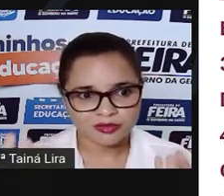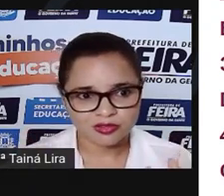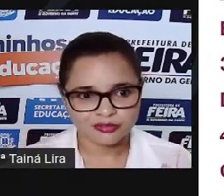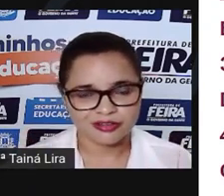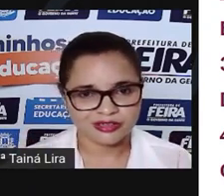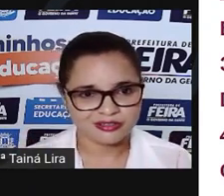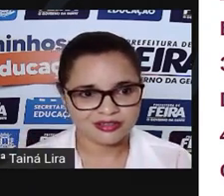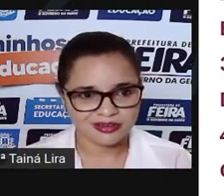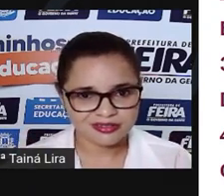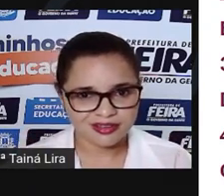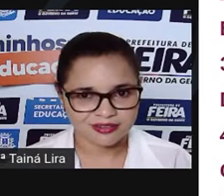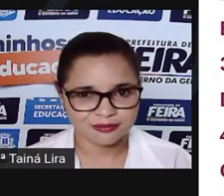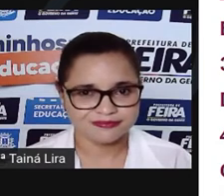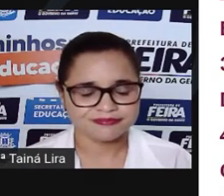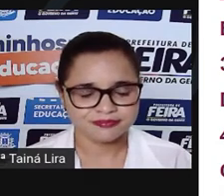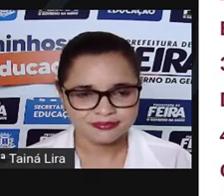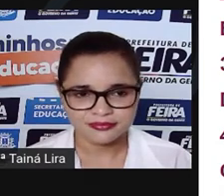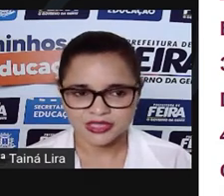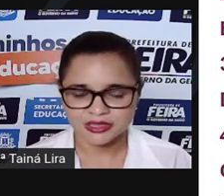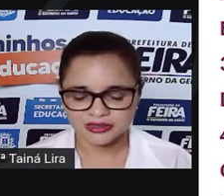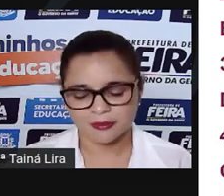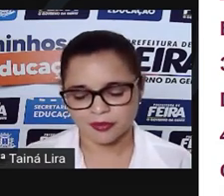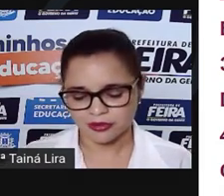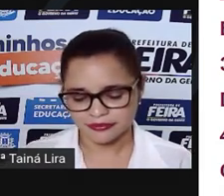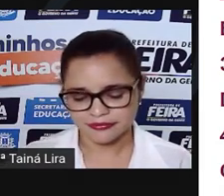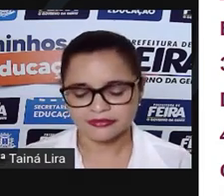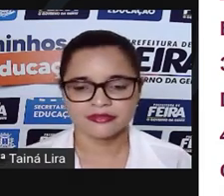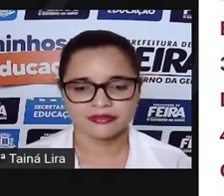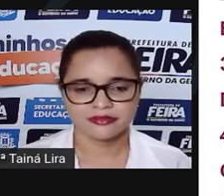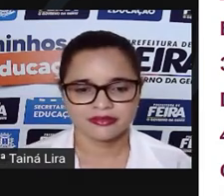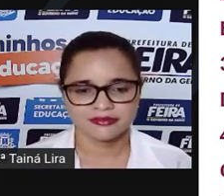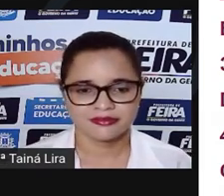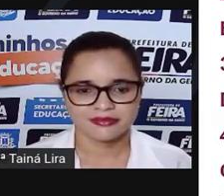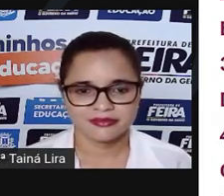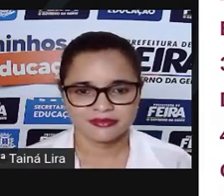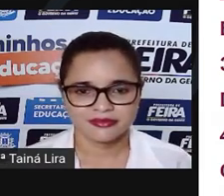outras pessoas diferentes têm acesso, tá bom?